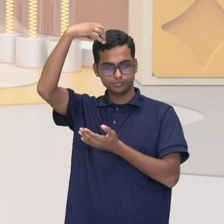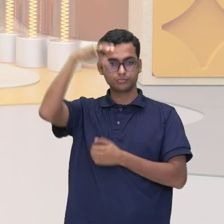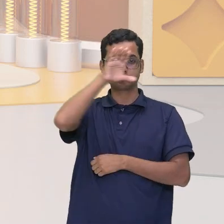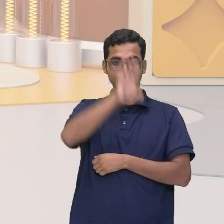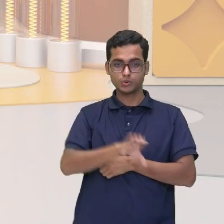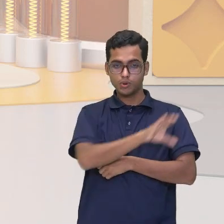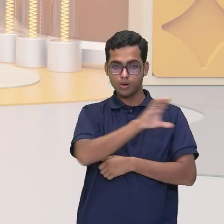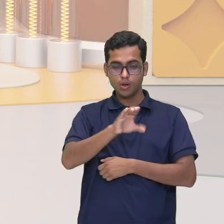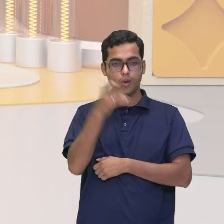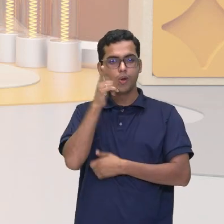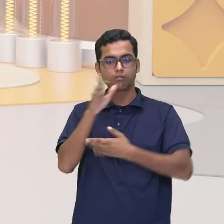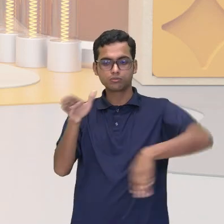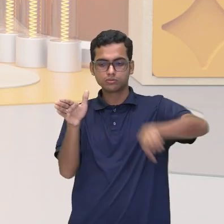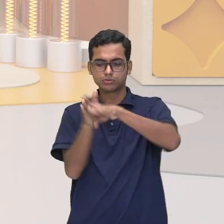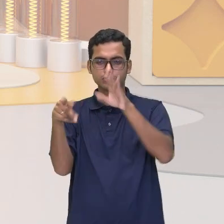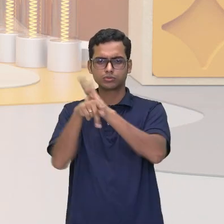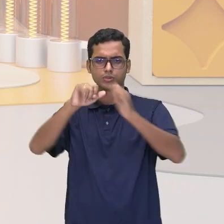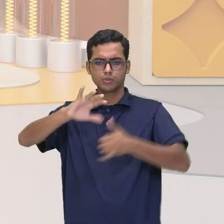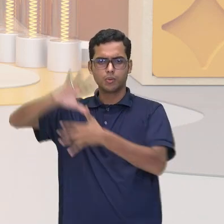às Américas em